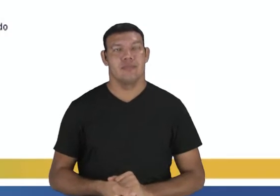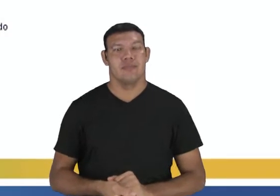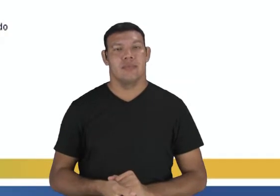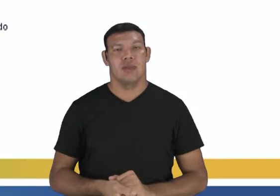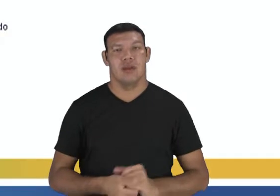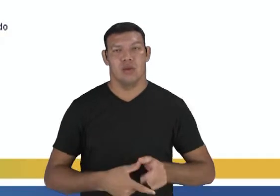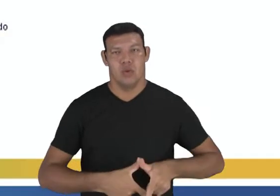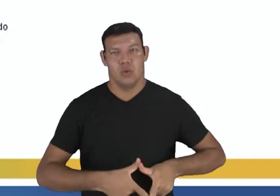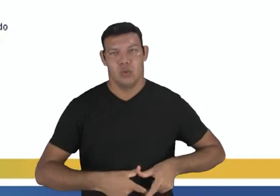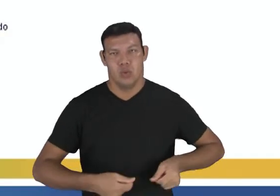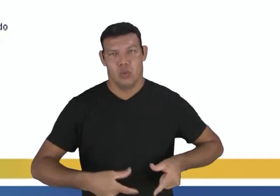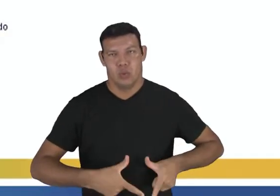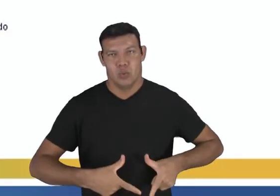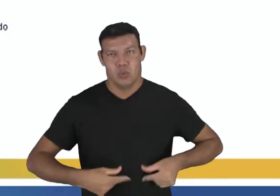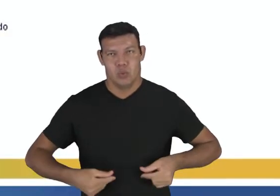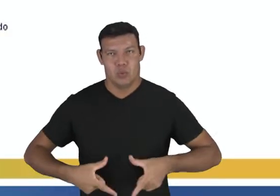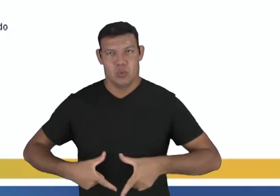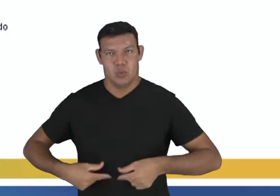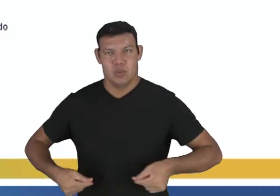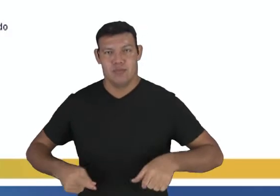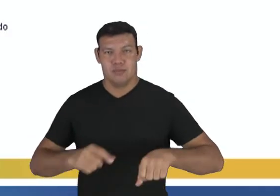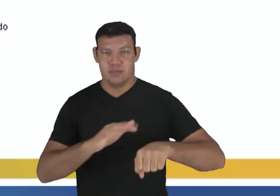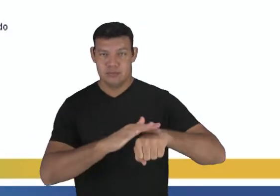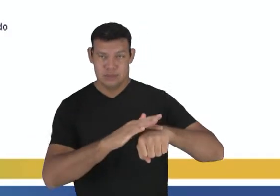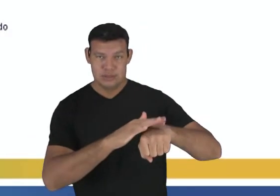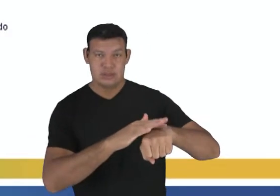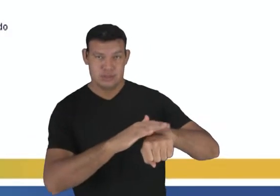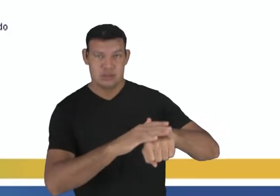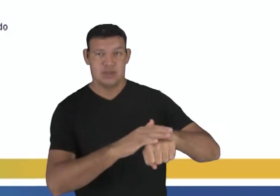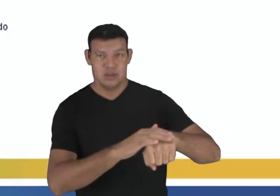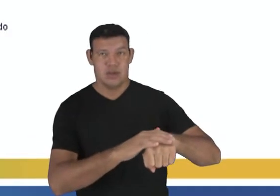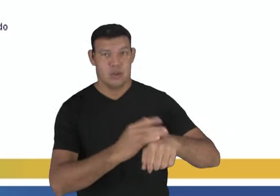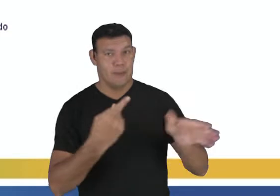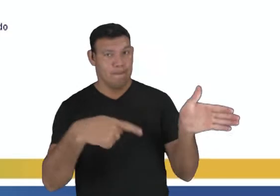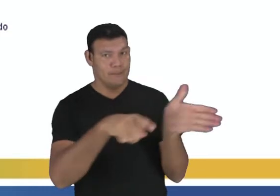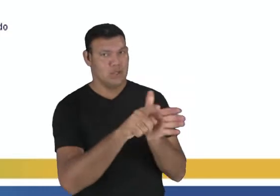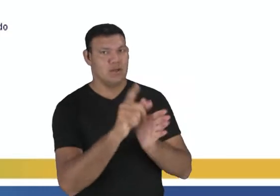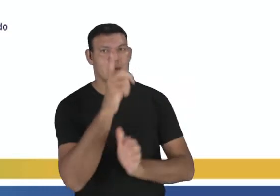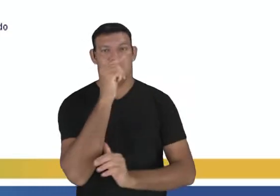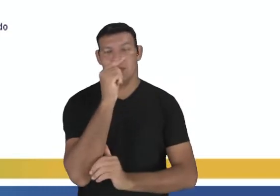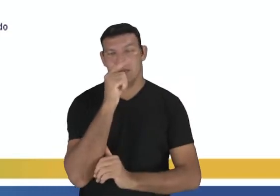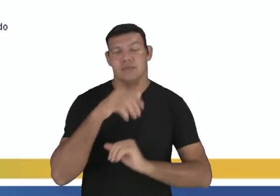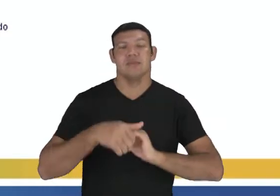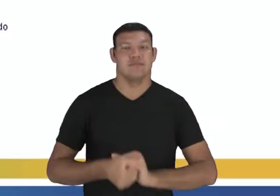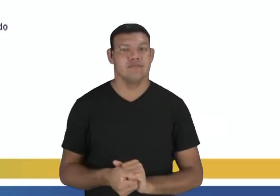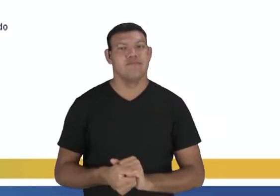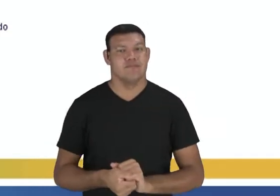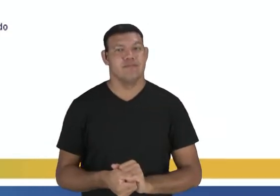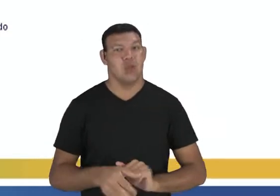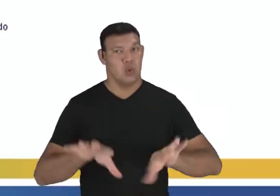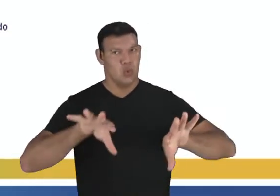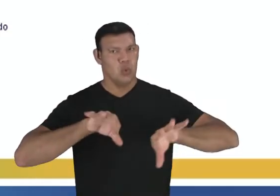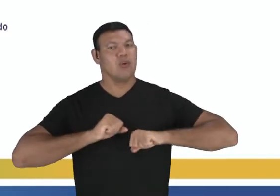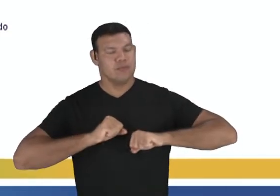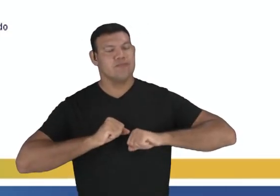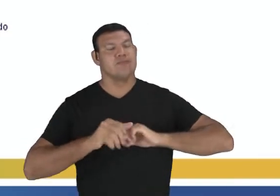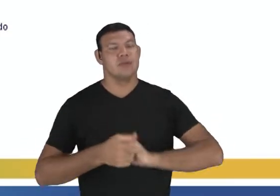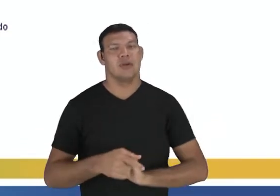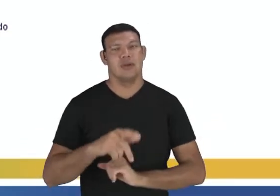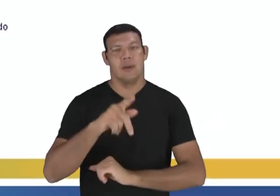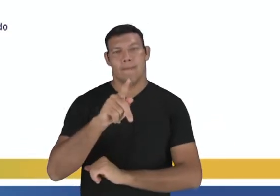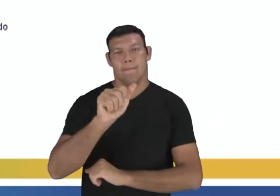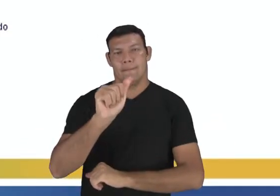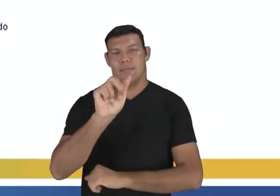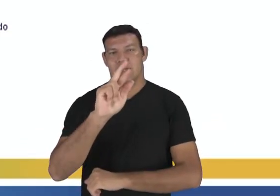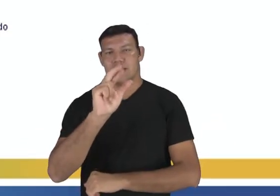a amebíase como primeira doença veiculada pela água, tá bom? É uma doença, né, é uma infecção parasitária muito comum, tá bom?